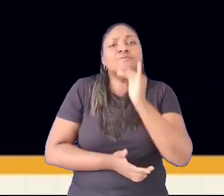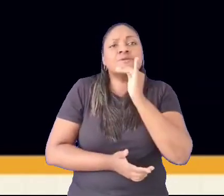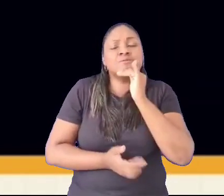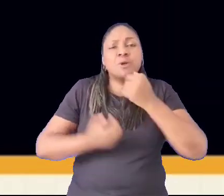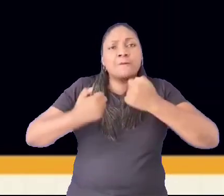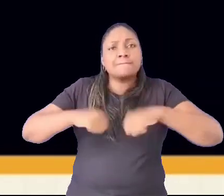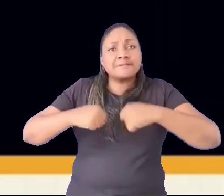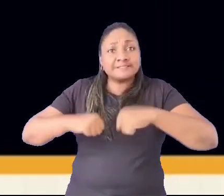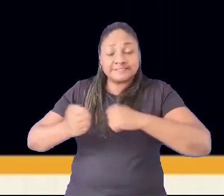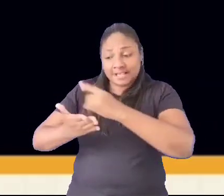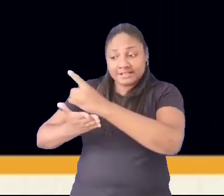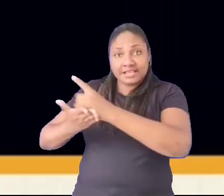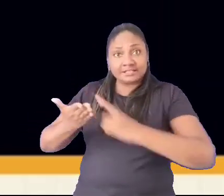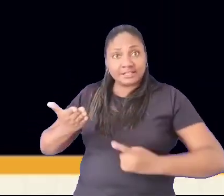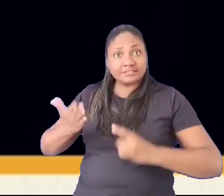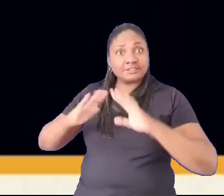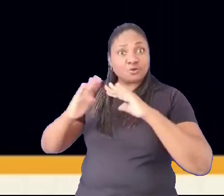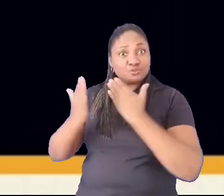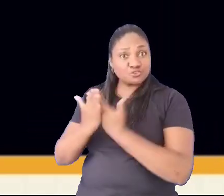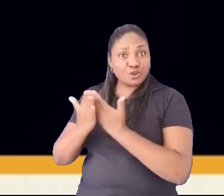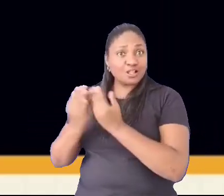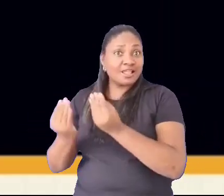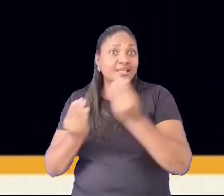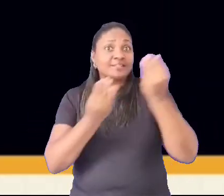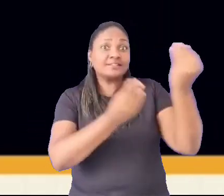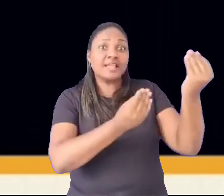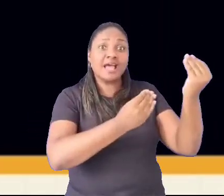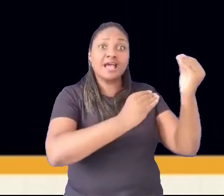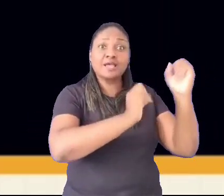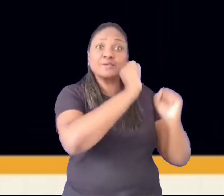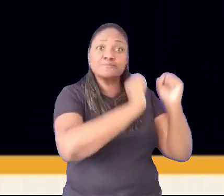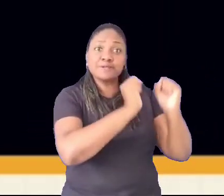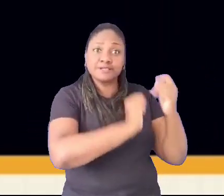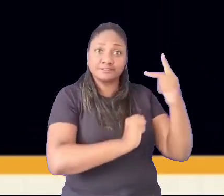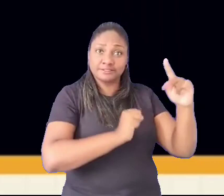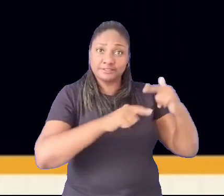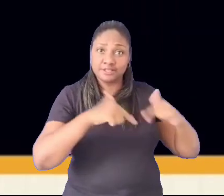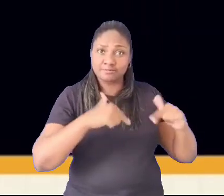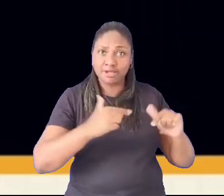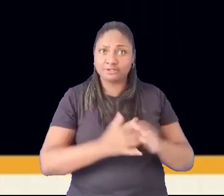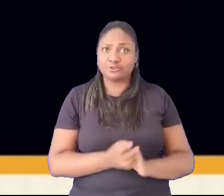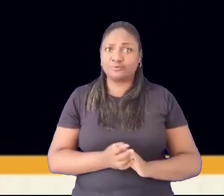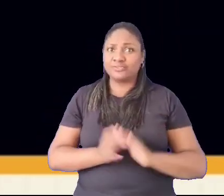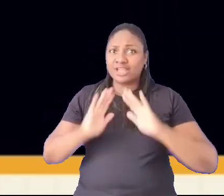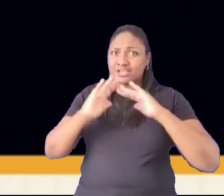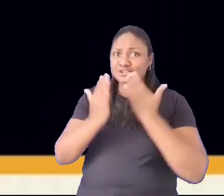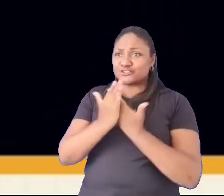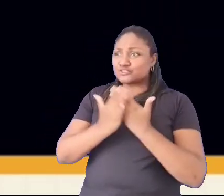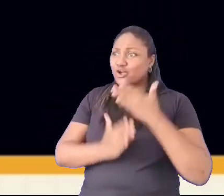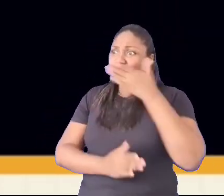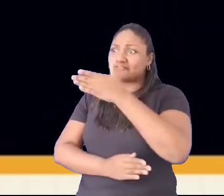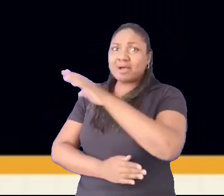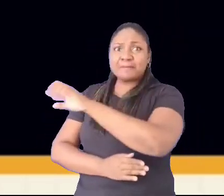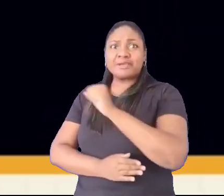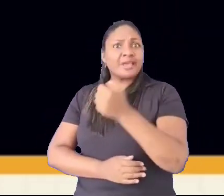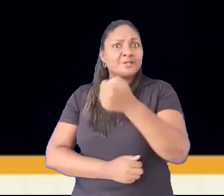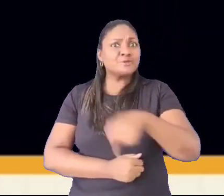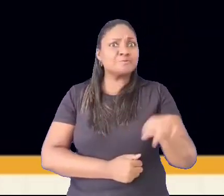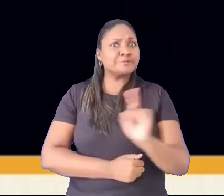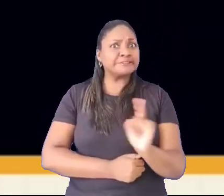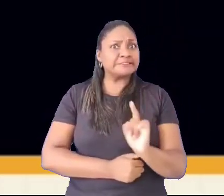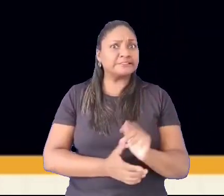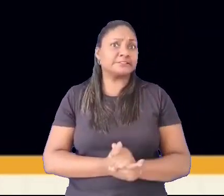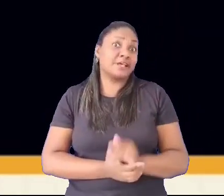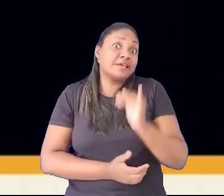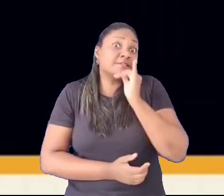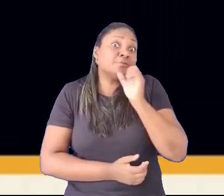precise de uma declaração de escolaridade para entregar lá na empresa que você trabalha. Você não precisa mais ir até a escola. Se você quer muito